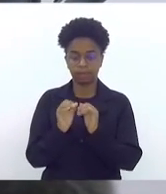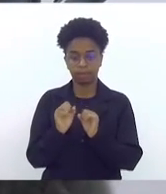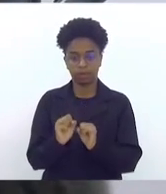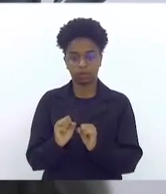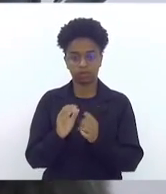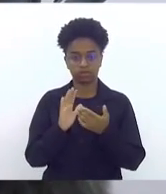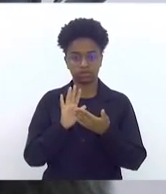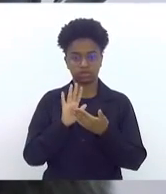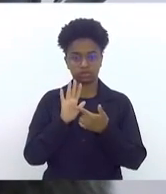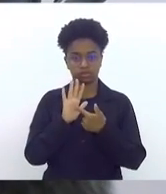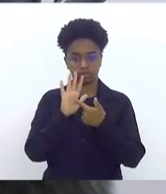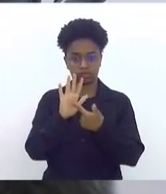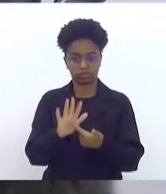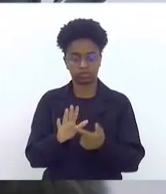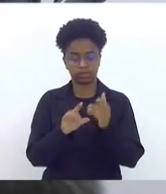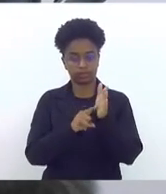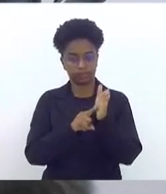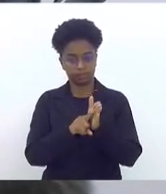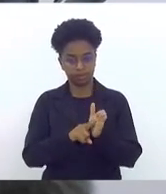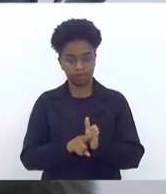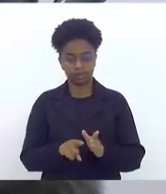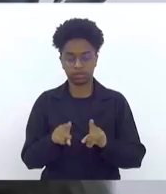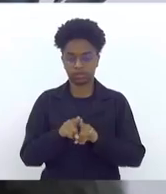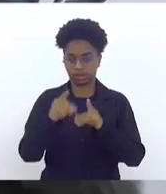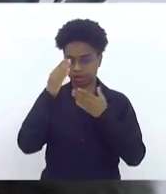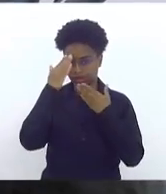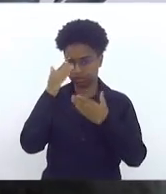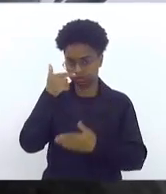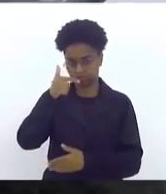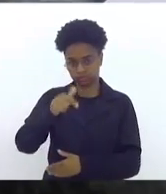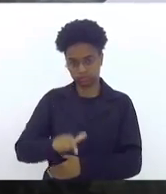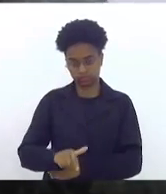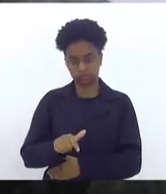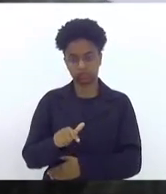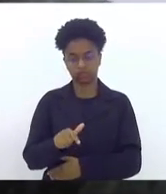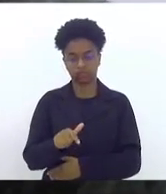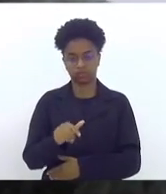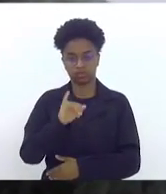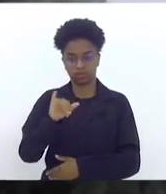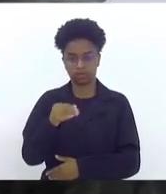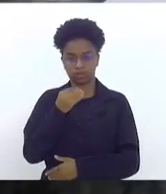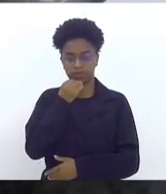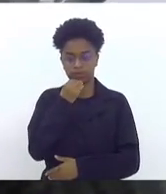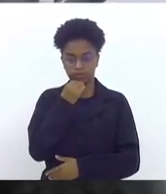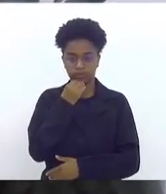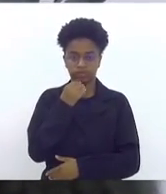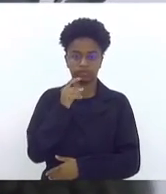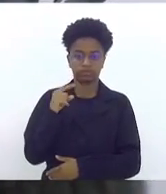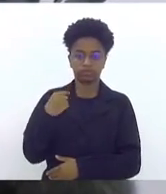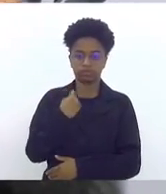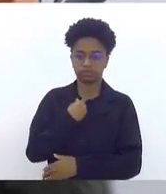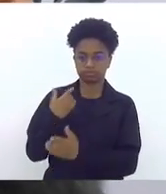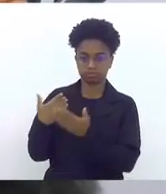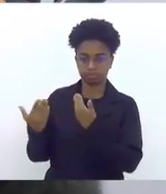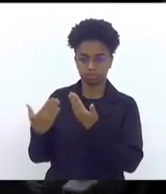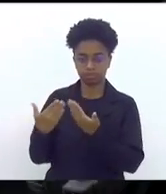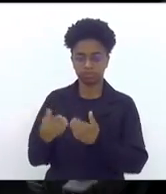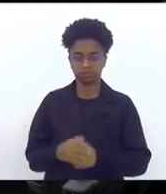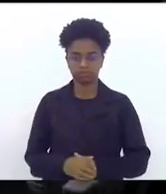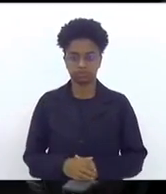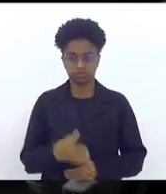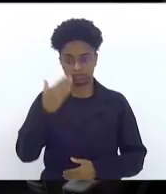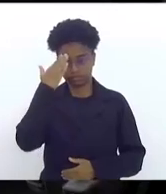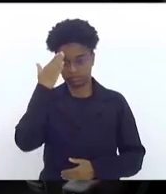pode apresentar aí a sua pesquisa e agradeço novamente a oportunidade de podermos ouvi-lo. Bem,